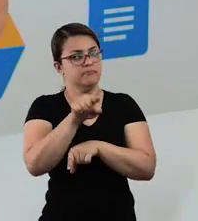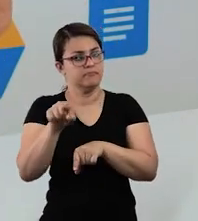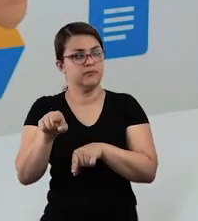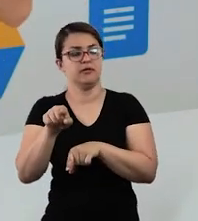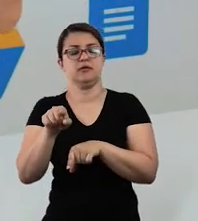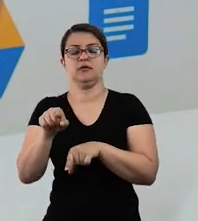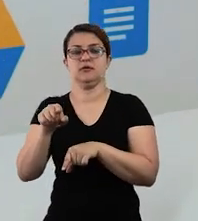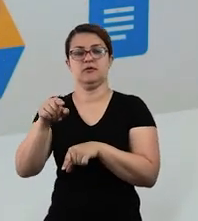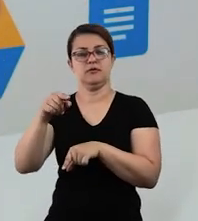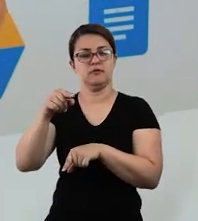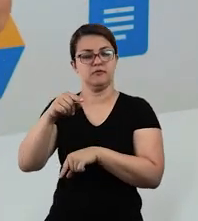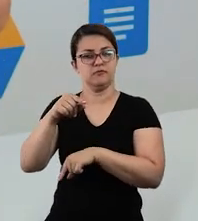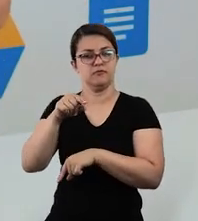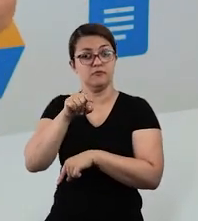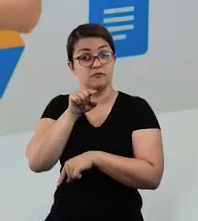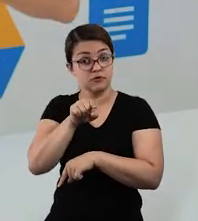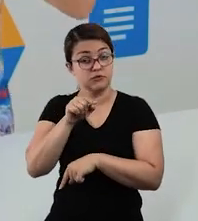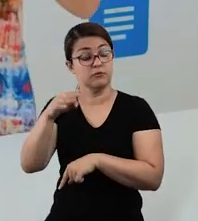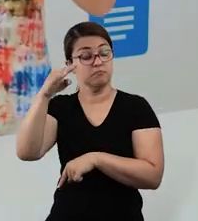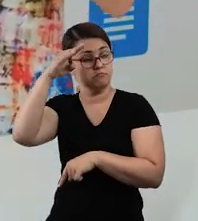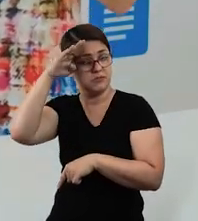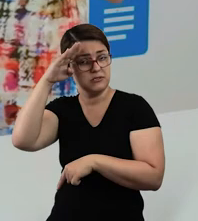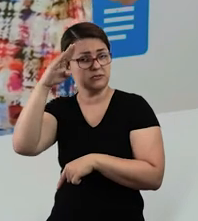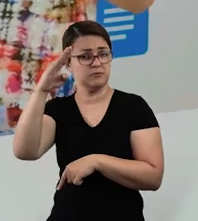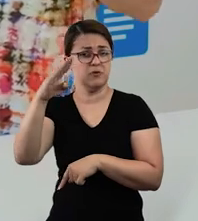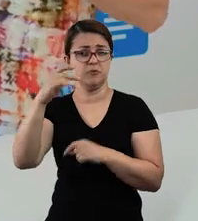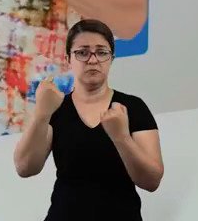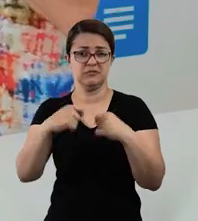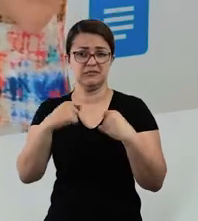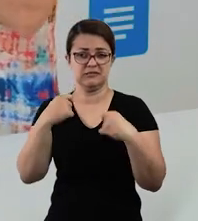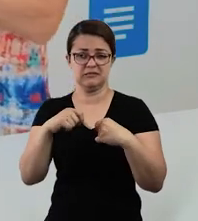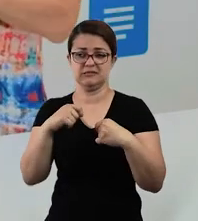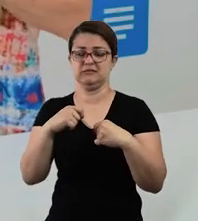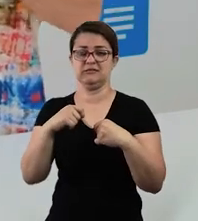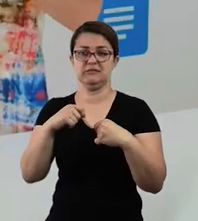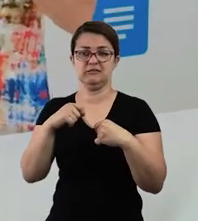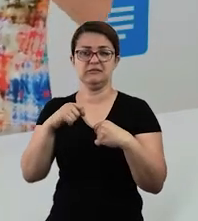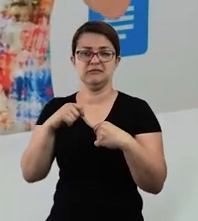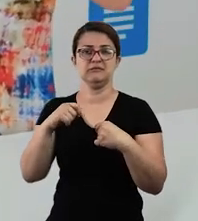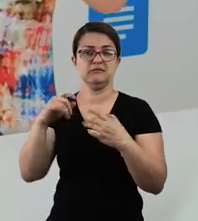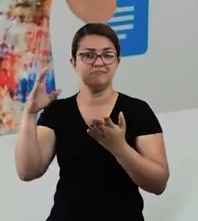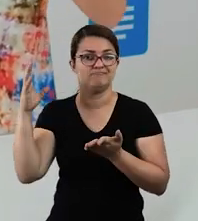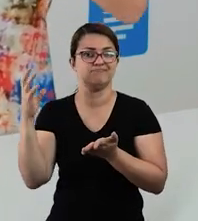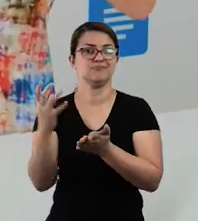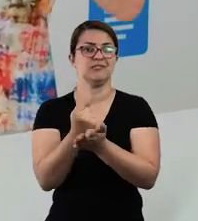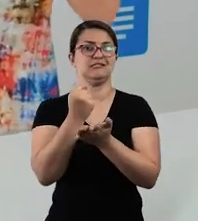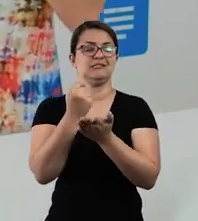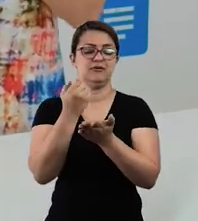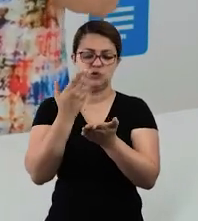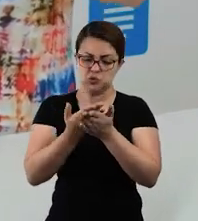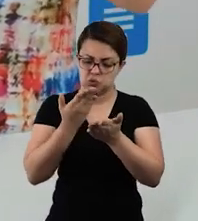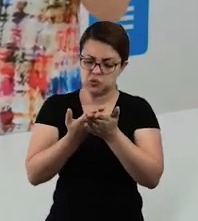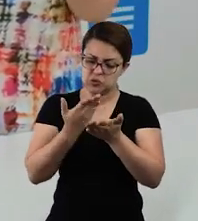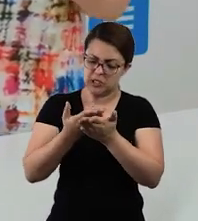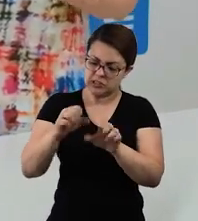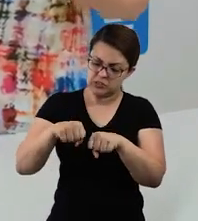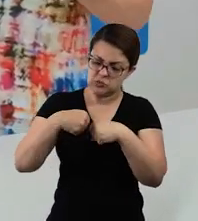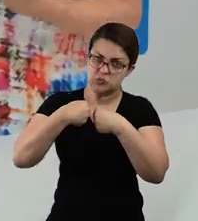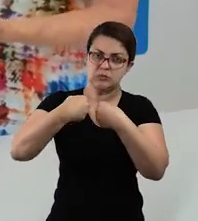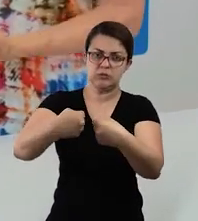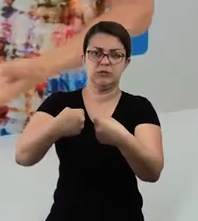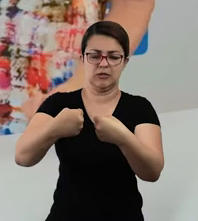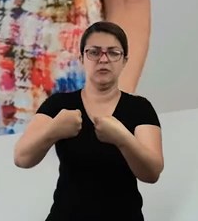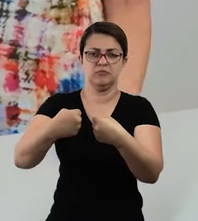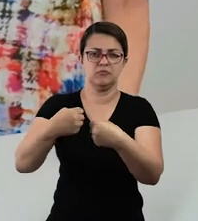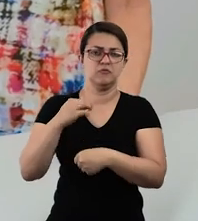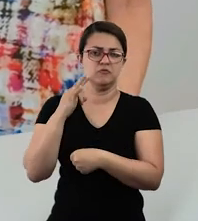nosso principal foco. Você precisa agarrar isso, você precisa estudar, se dedicar